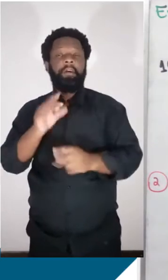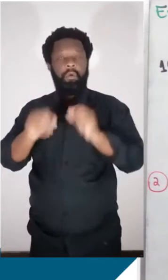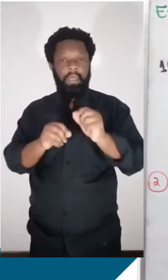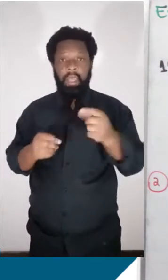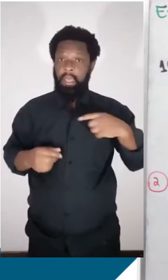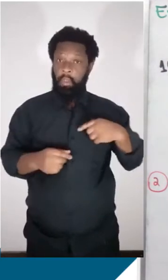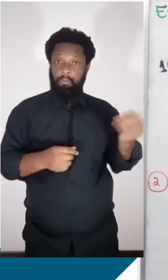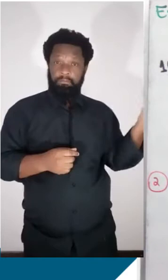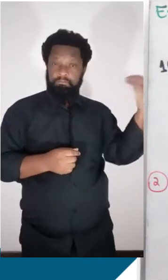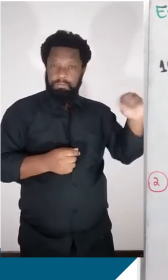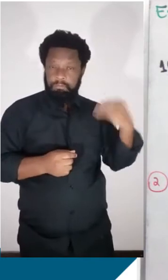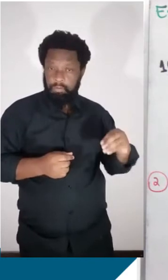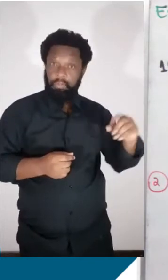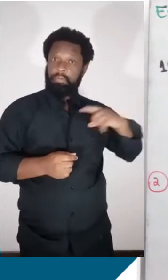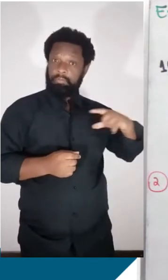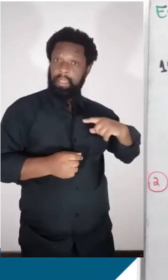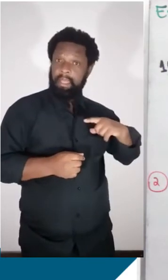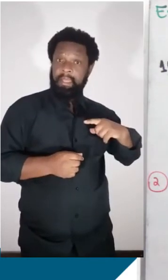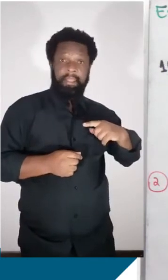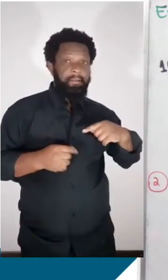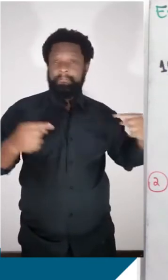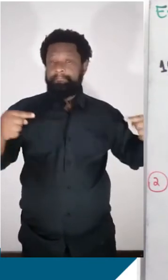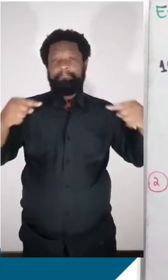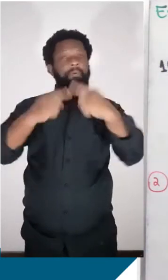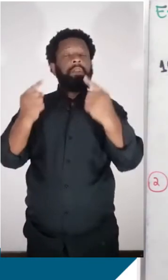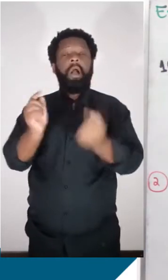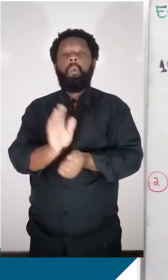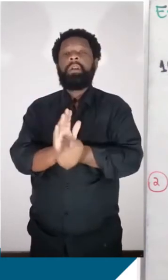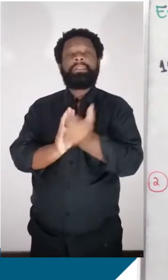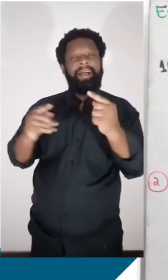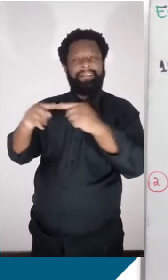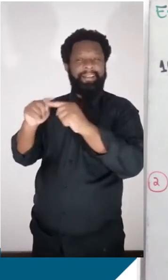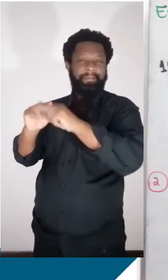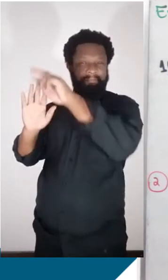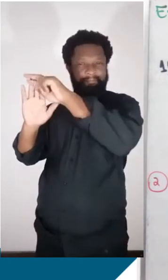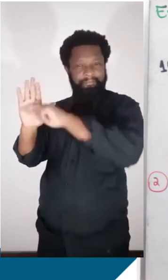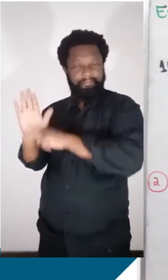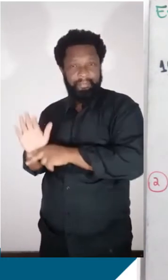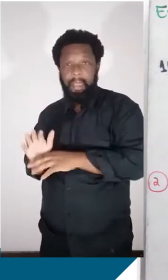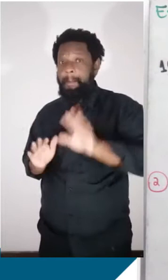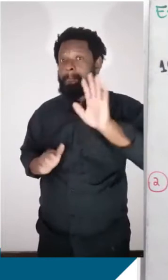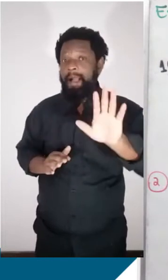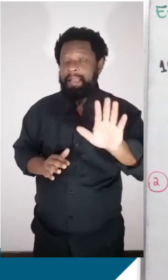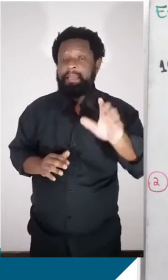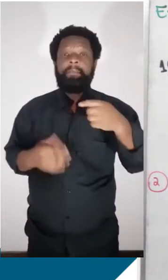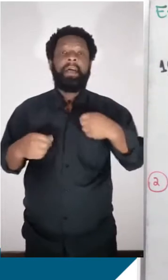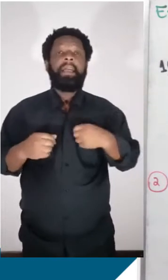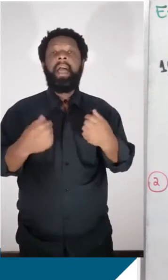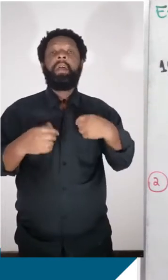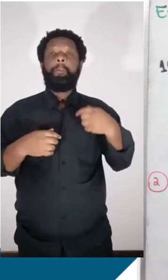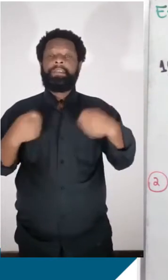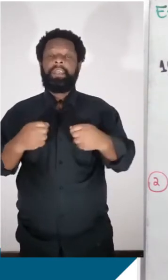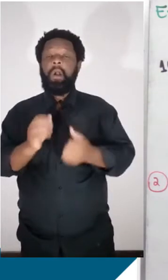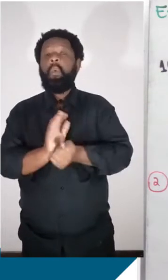O que eu coloquei, o que eu tinha, não estava em proporção certa para a receita. Mas aí quem definiu a quantidade